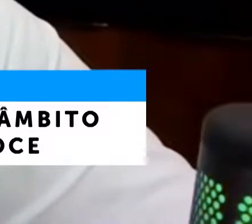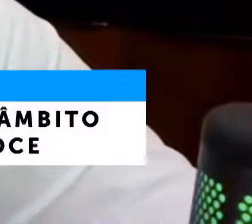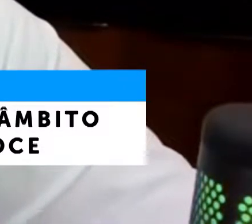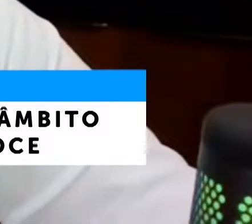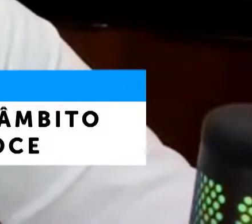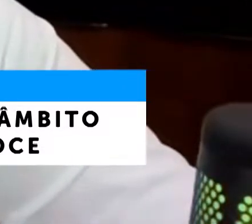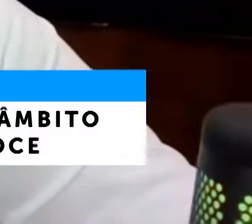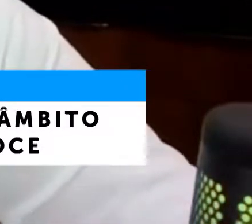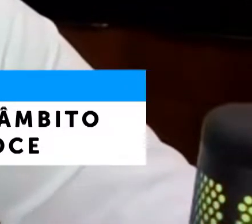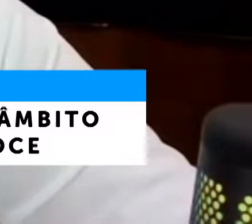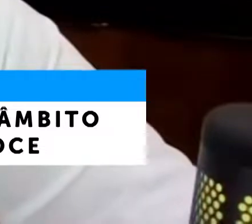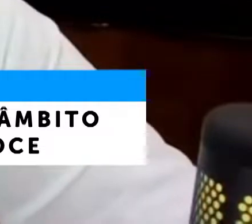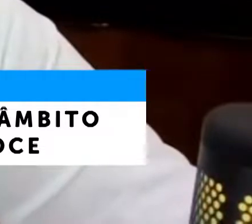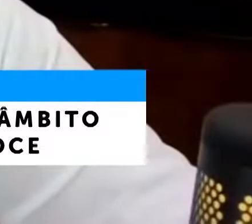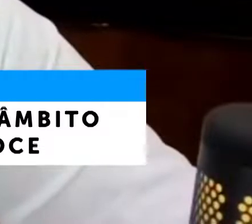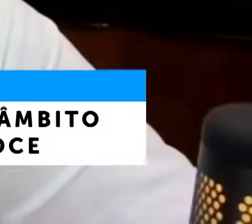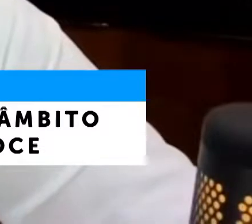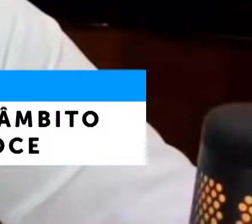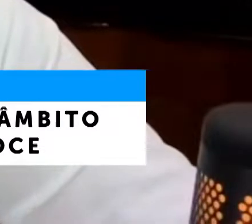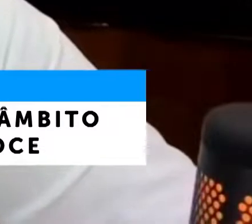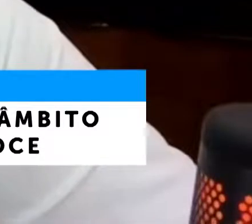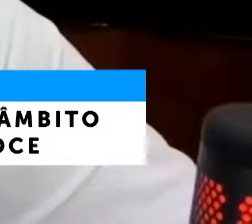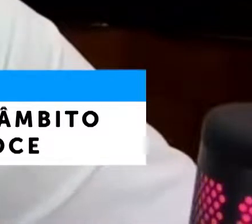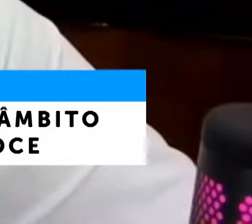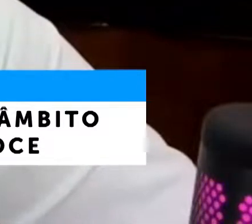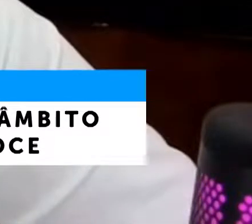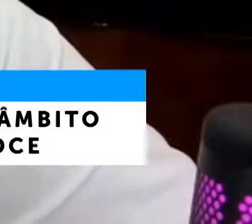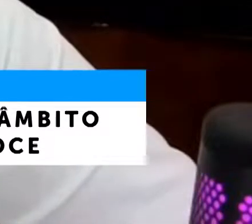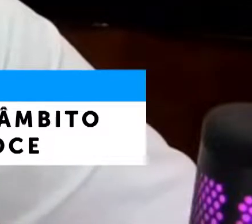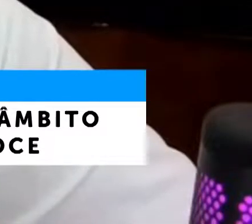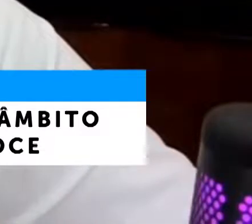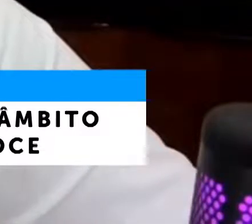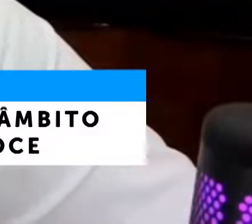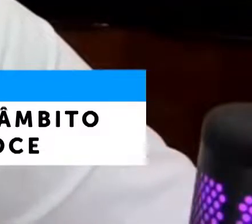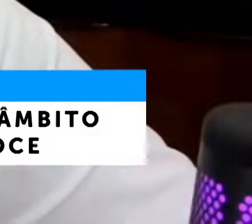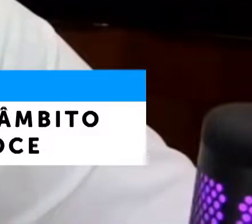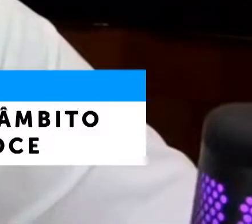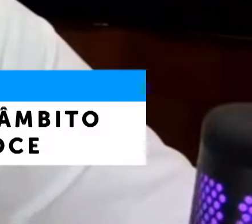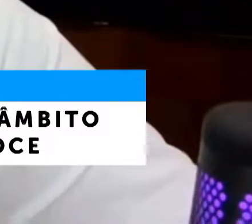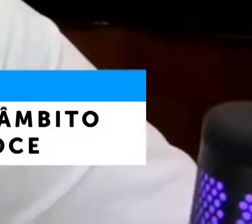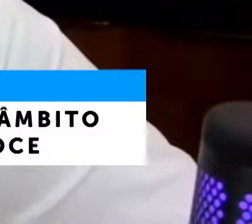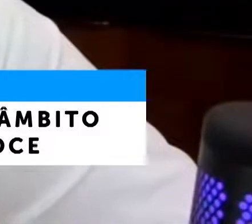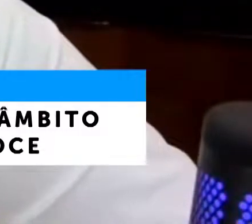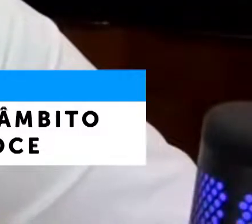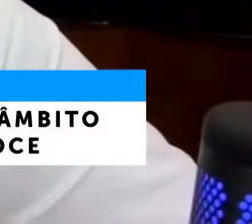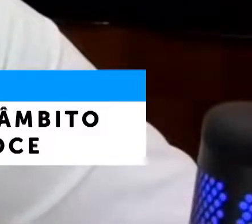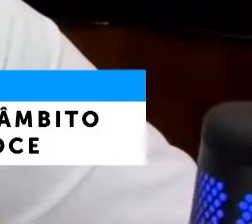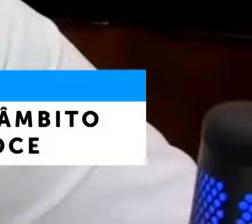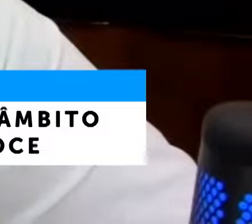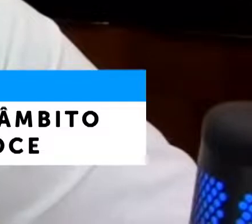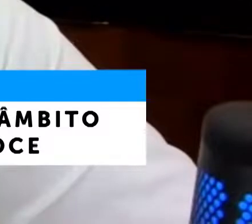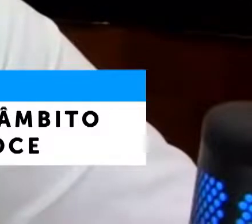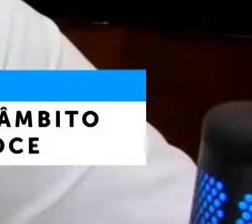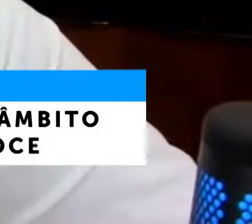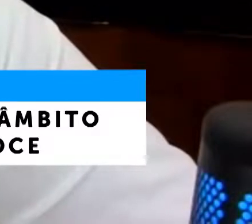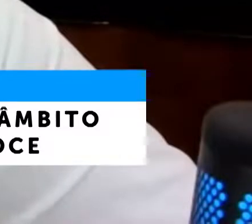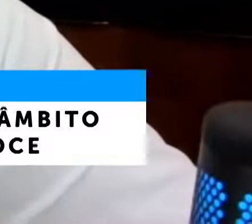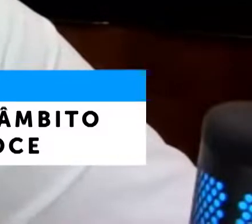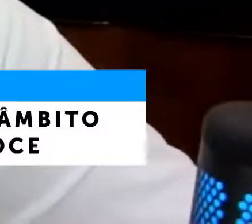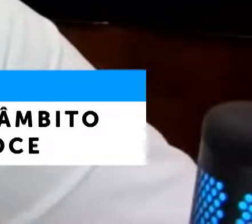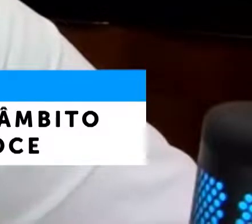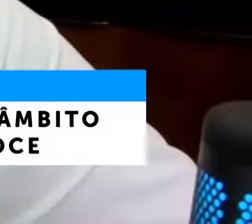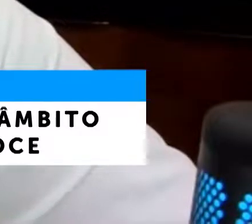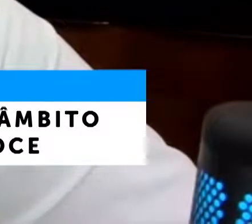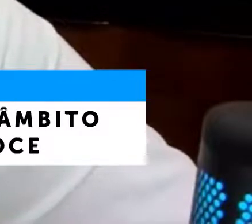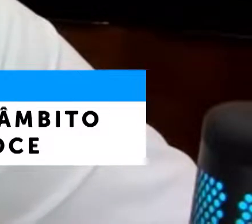coreografias sejam obscenas, pornográficas ou exponham as crianças e adolescentes à erotização precoce, cabendo